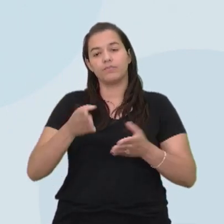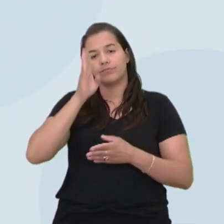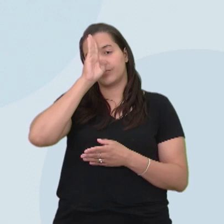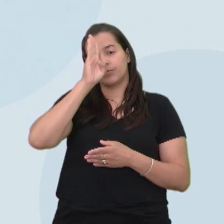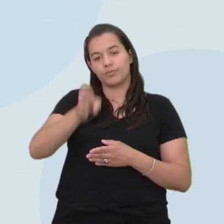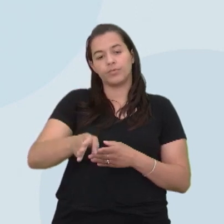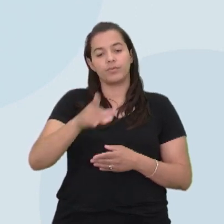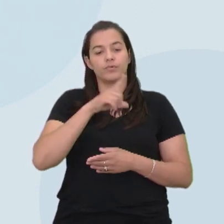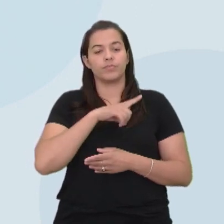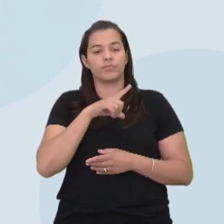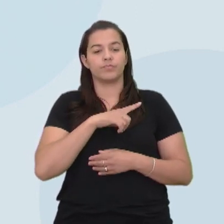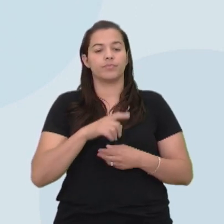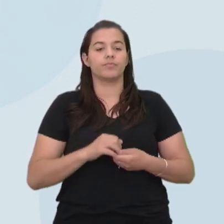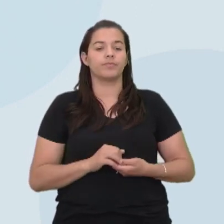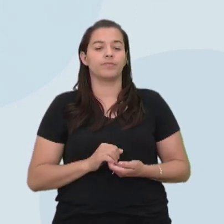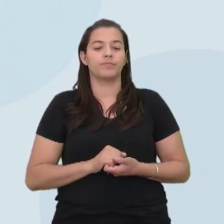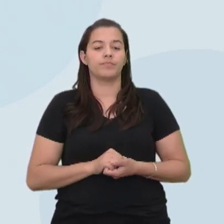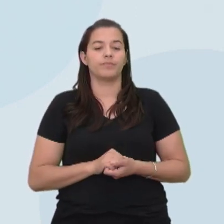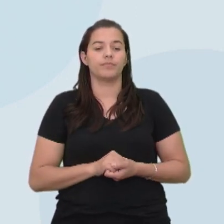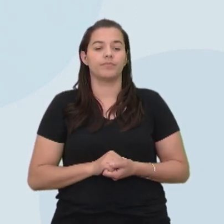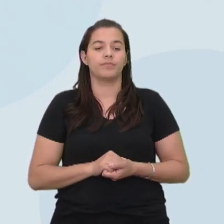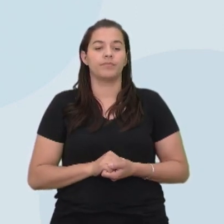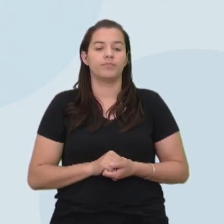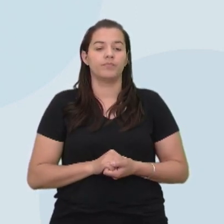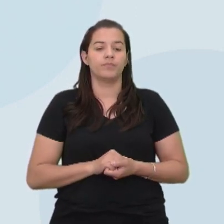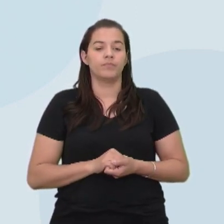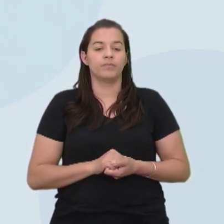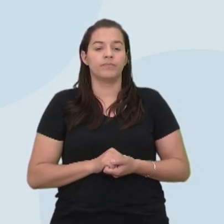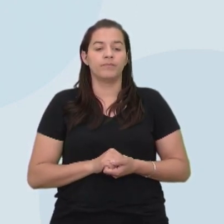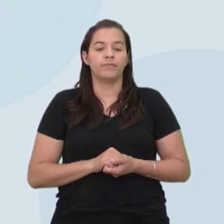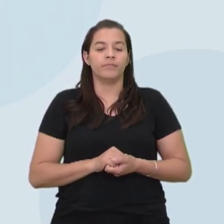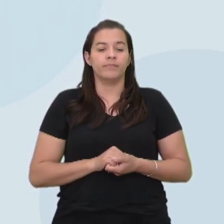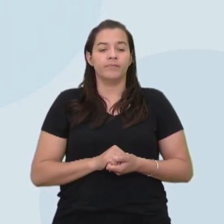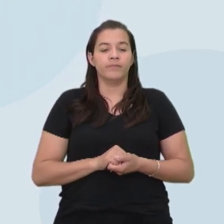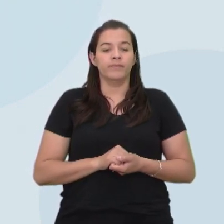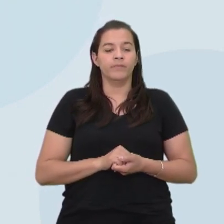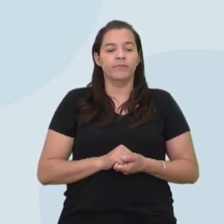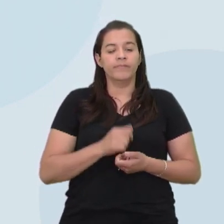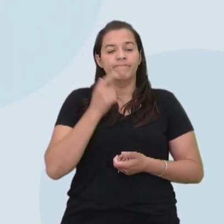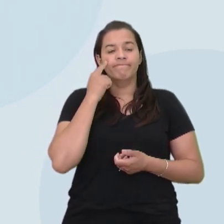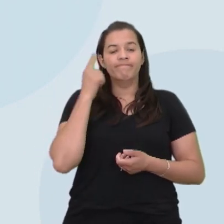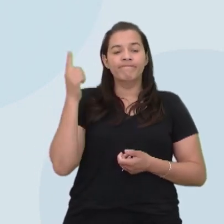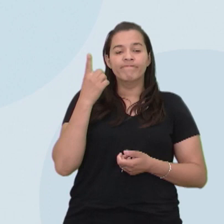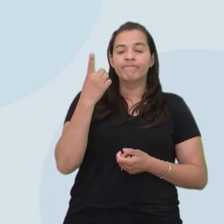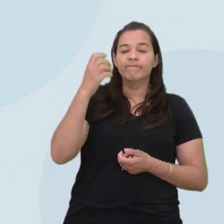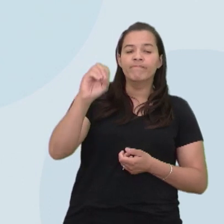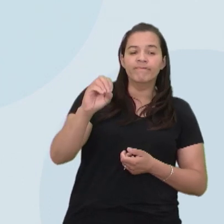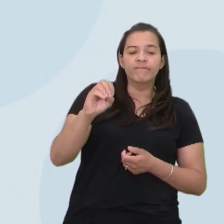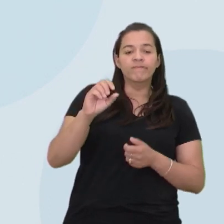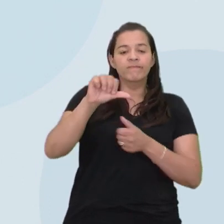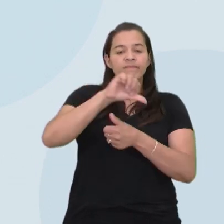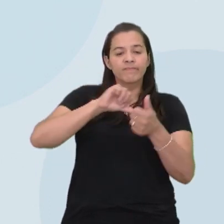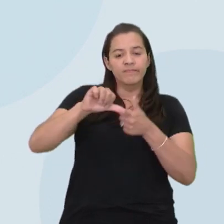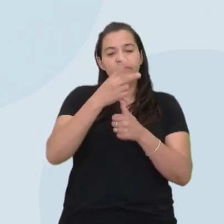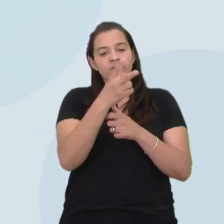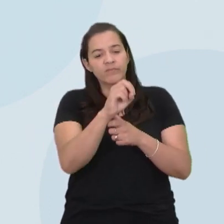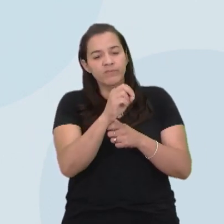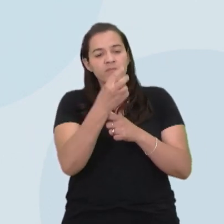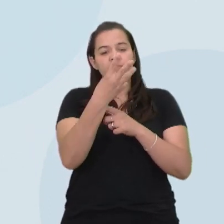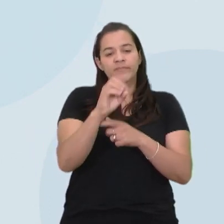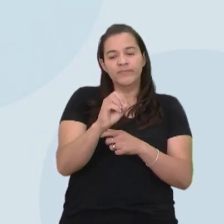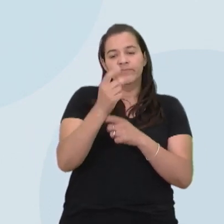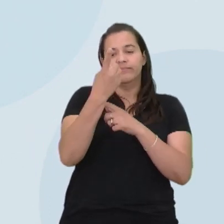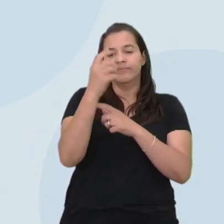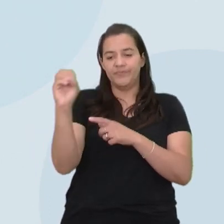seu personagem, o seu ator, tá bom? Então, você pode mexer também nessa quantidade, tá escrito 10. 10, posso pôr 20, posso pôr 30, posso pôr